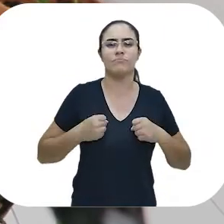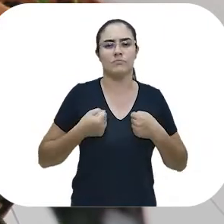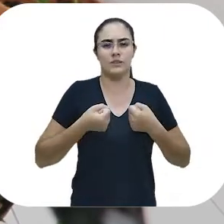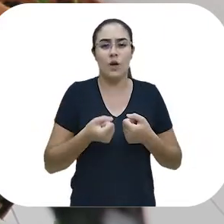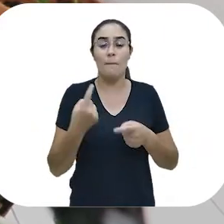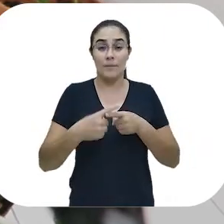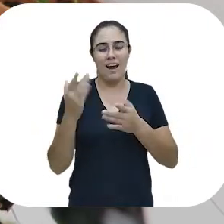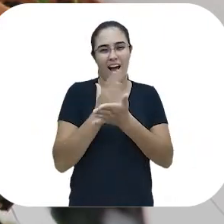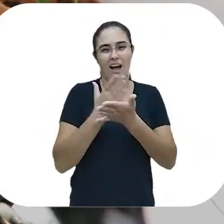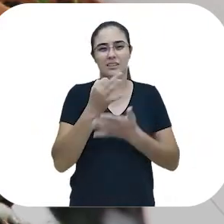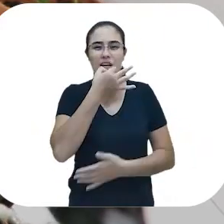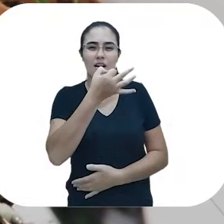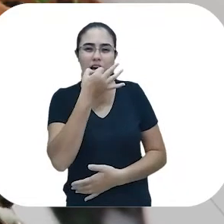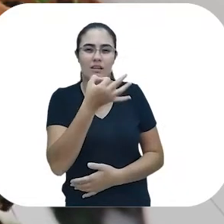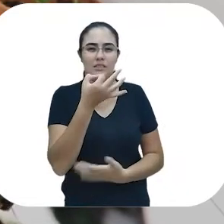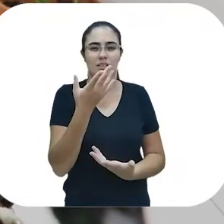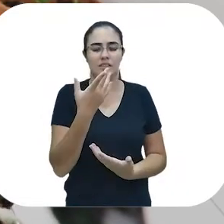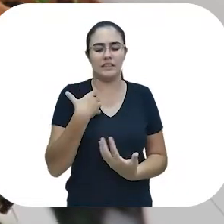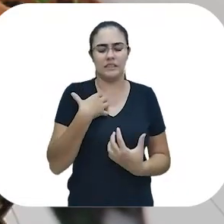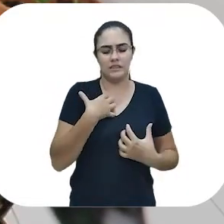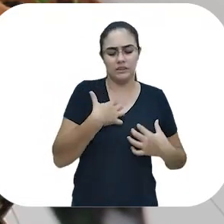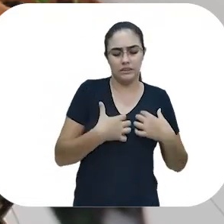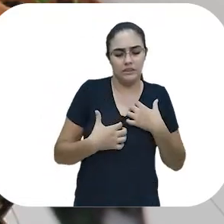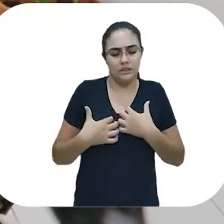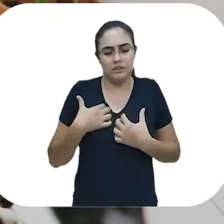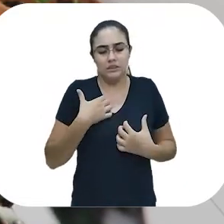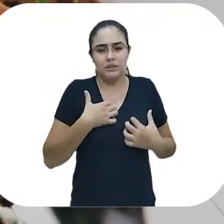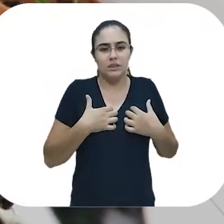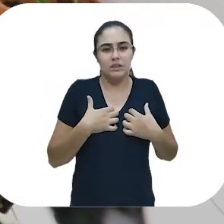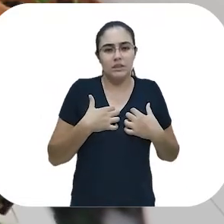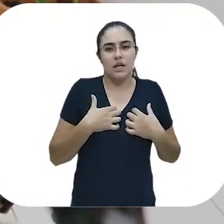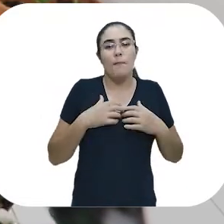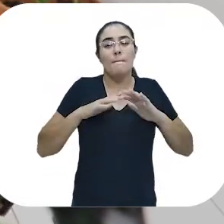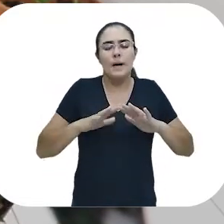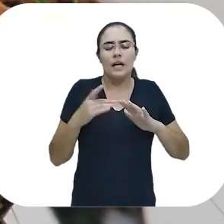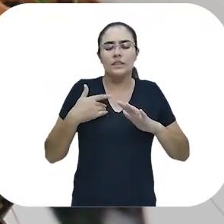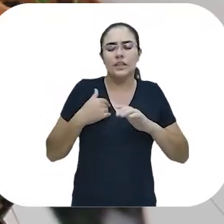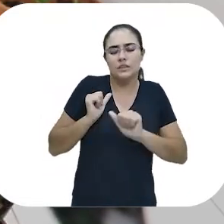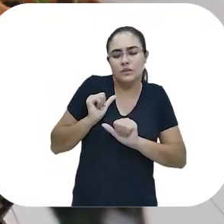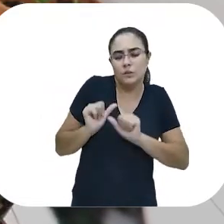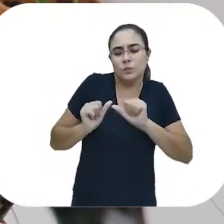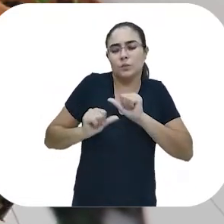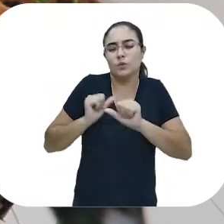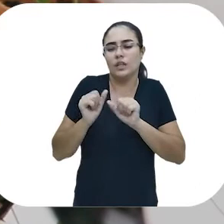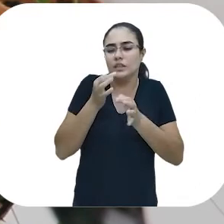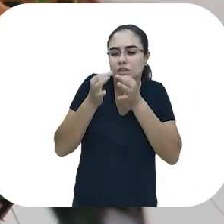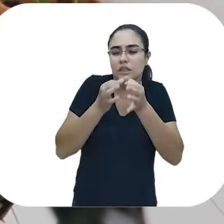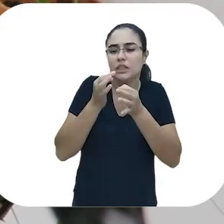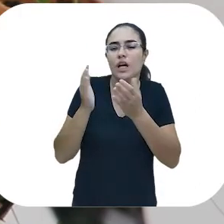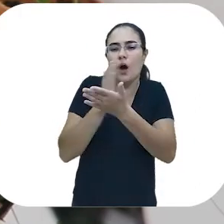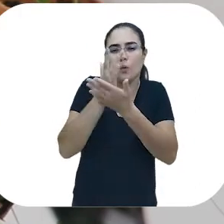deixar mais para cima, mas às vezes vem como uma crítica para te fazer melhorar. Então eu fui escutando várias pessoas também,